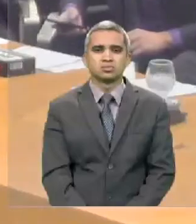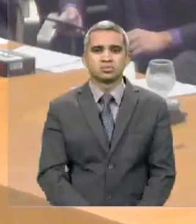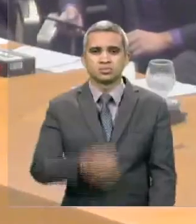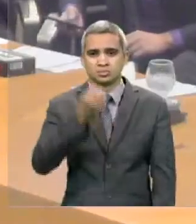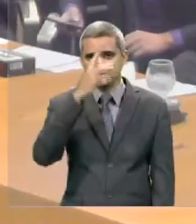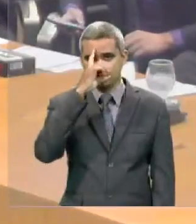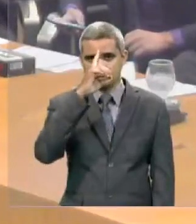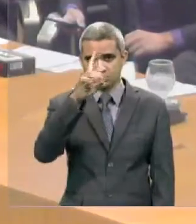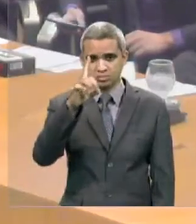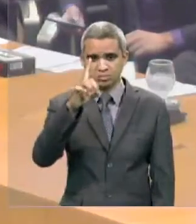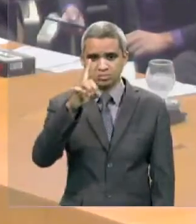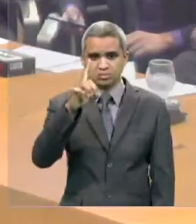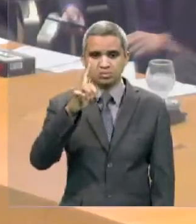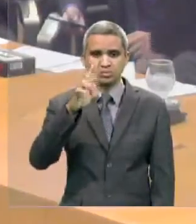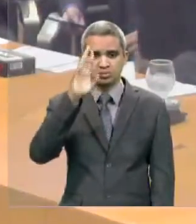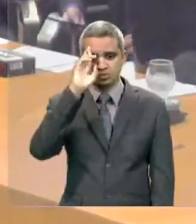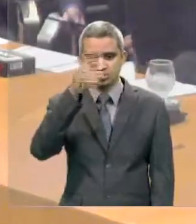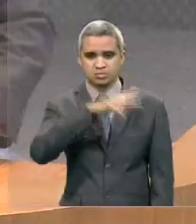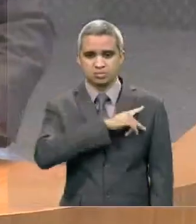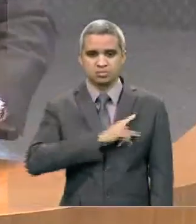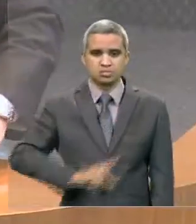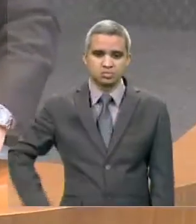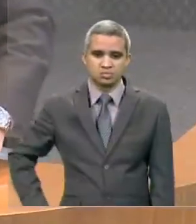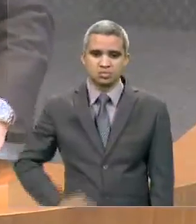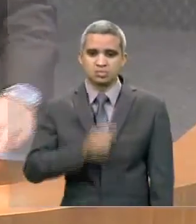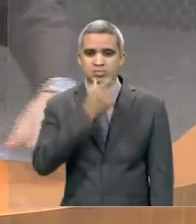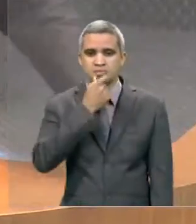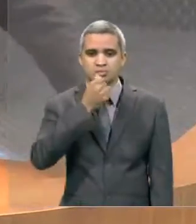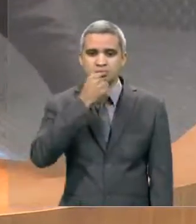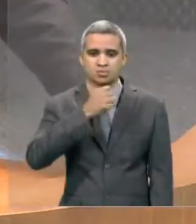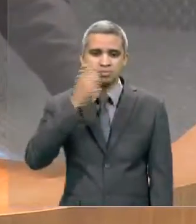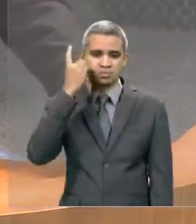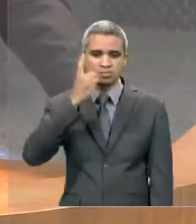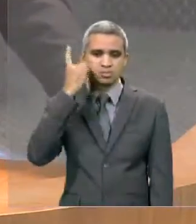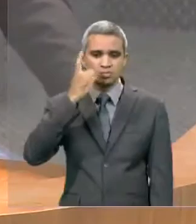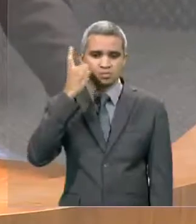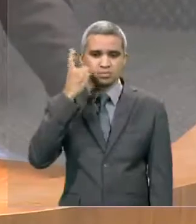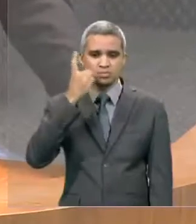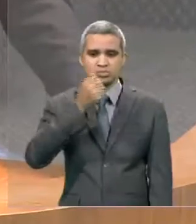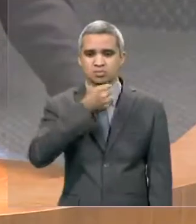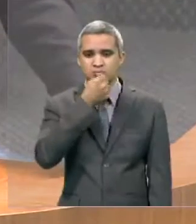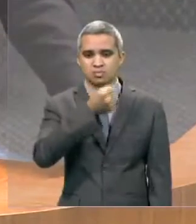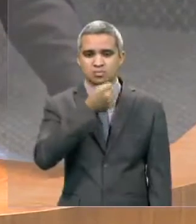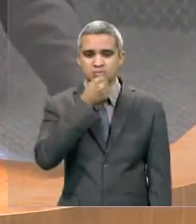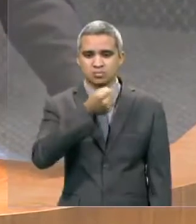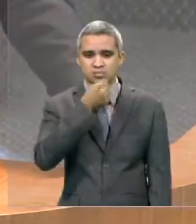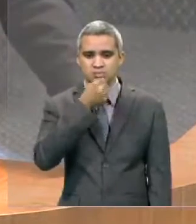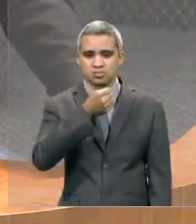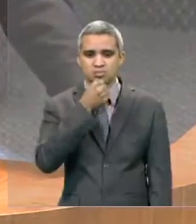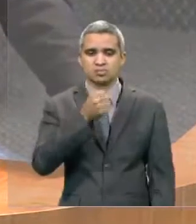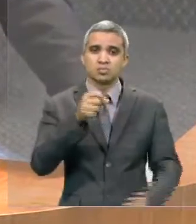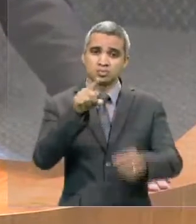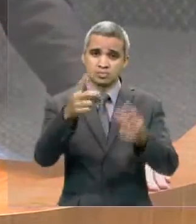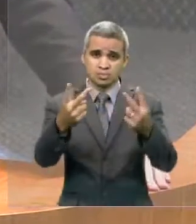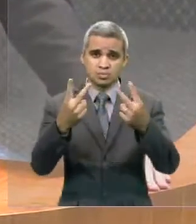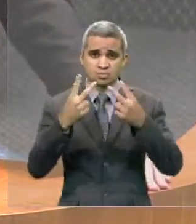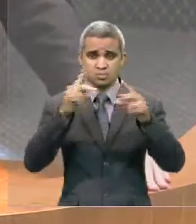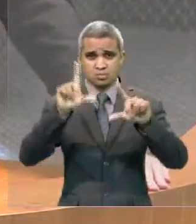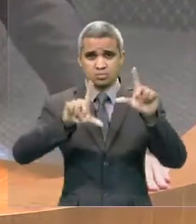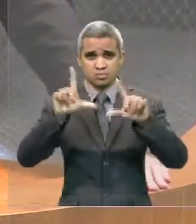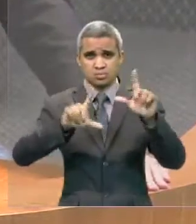Bom dia, senhor presidente, deputados e deputadas, imprensa, telespectadores da TV